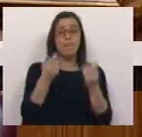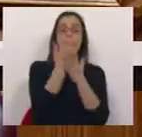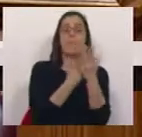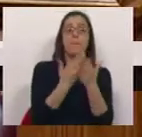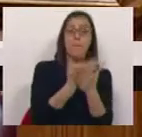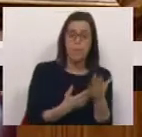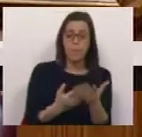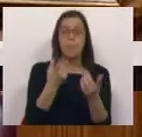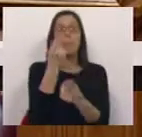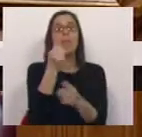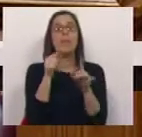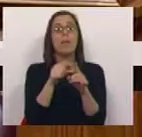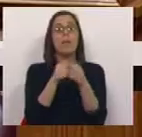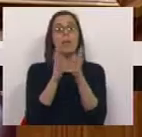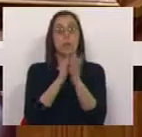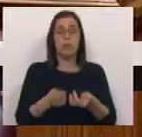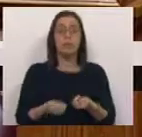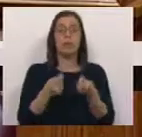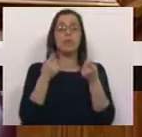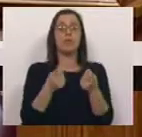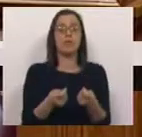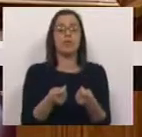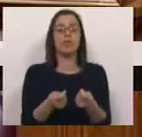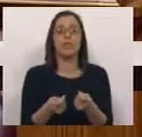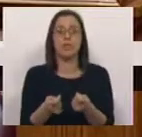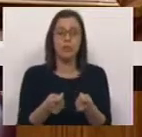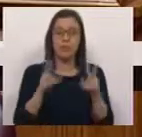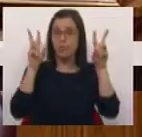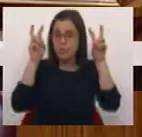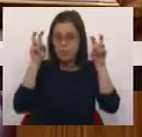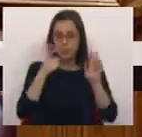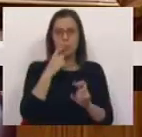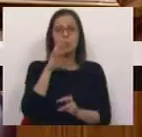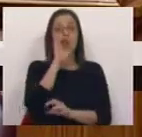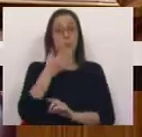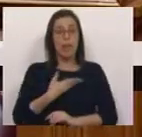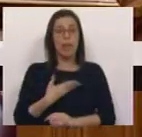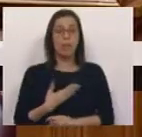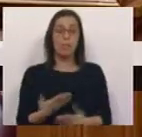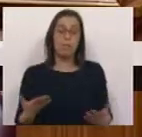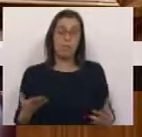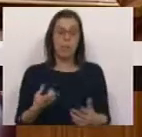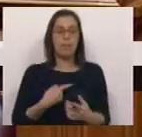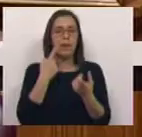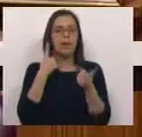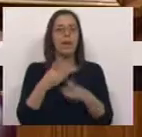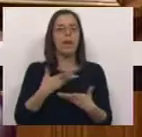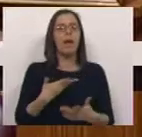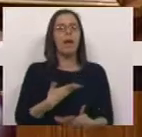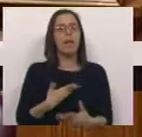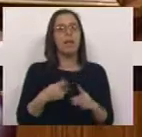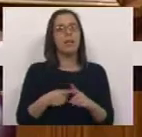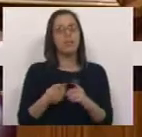economia, uma vez que o dinheiro que há é todo para investir, entre aspas, nos juros da dívida, então teremos que renegociar a